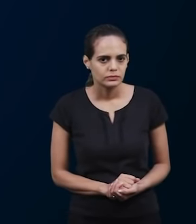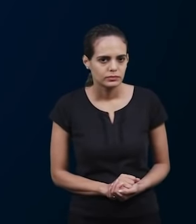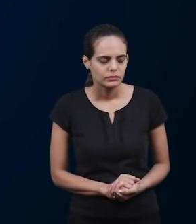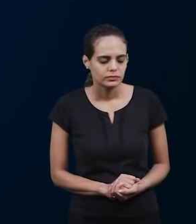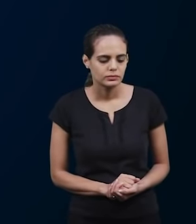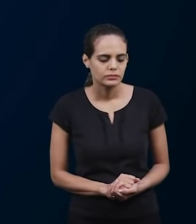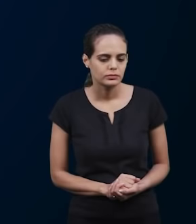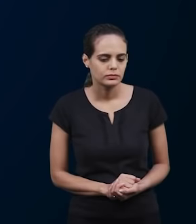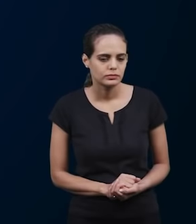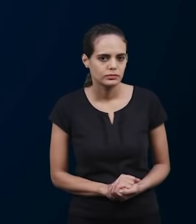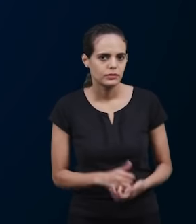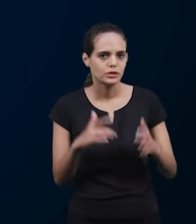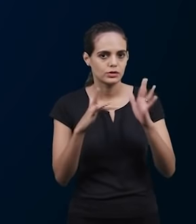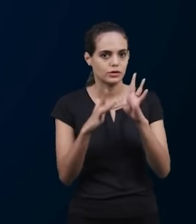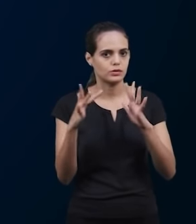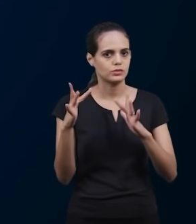está